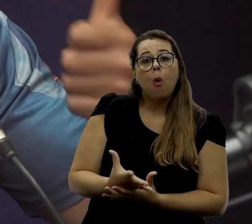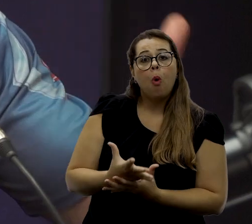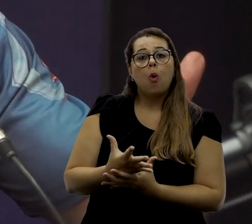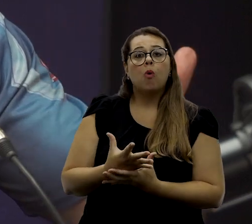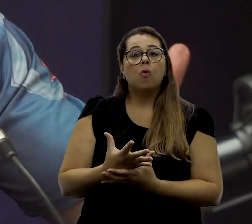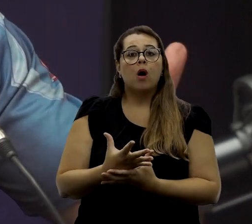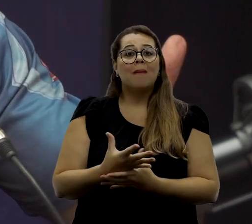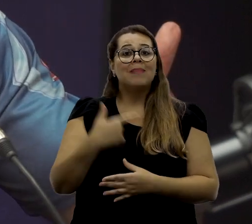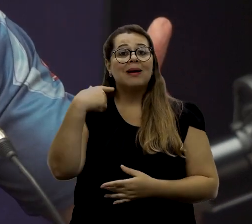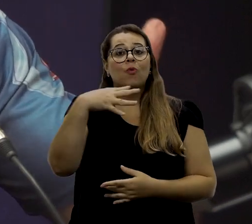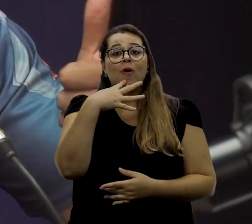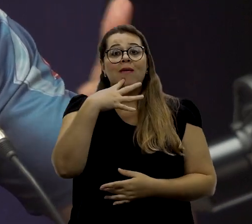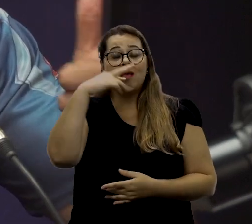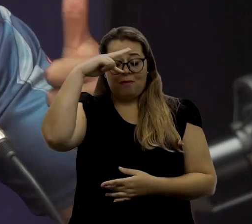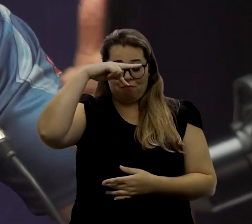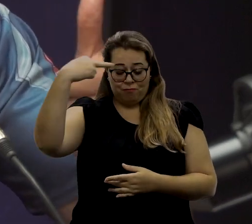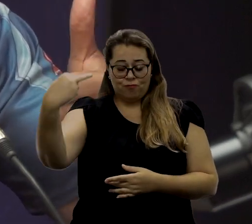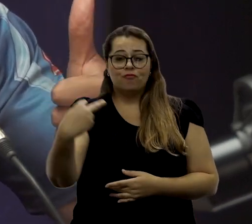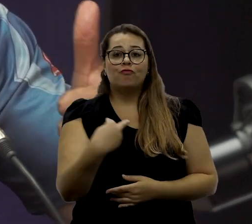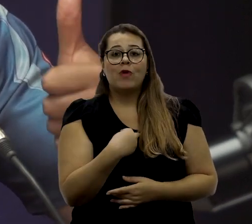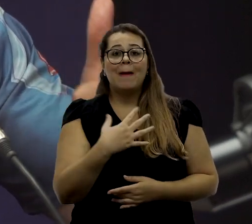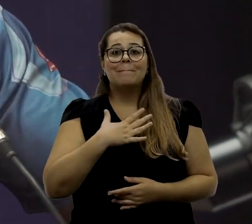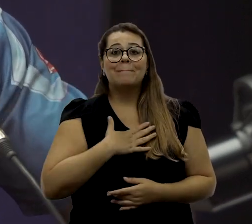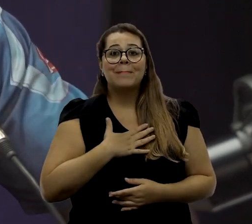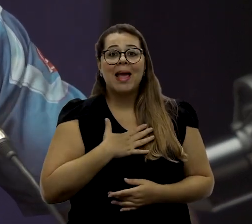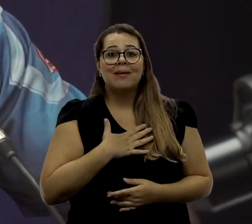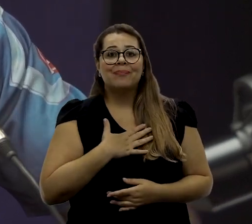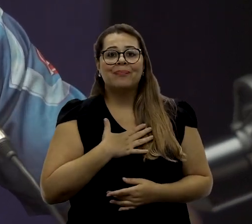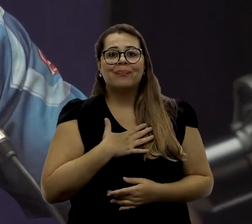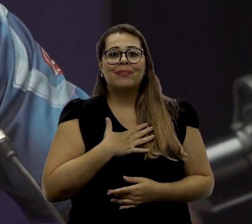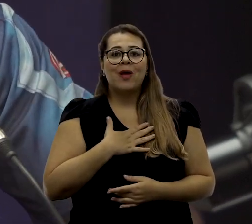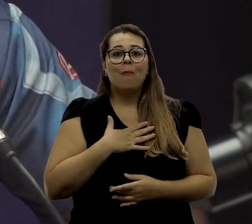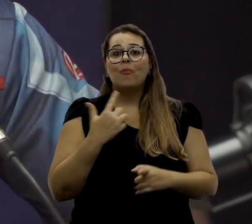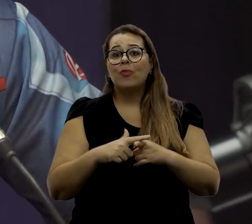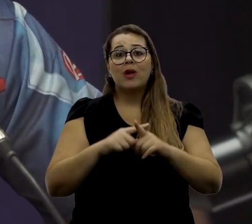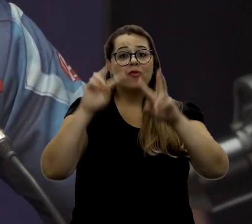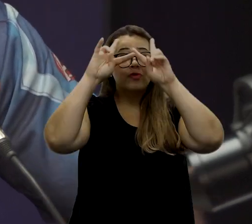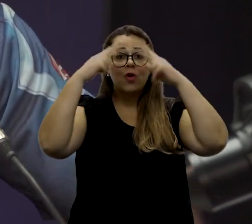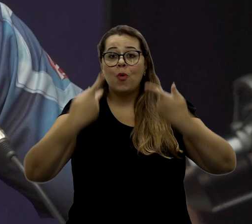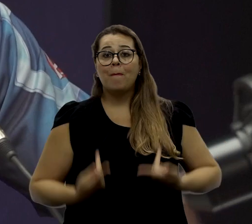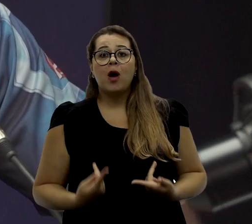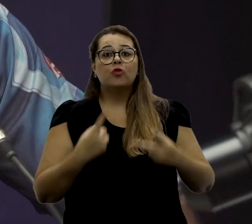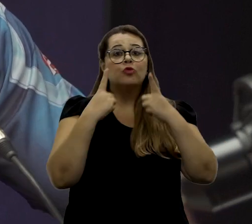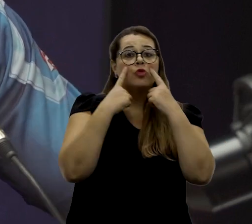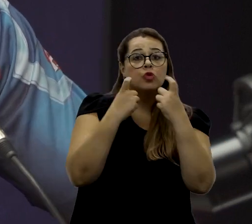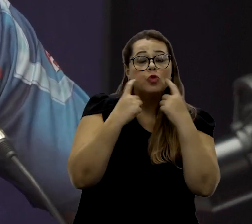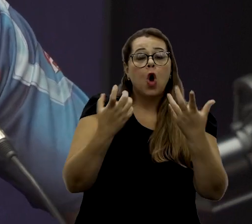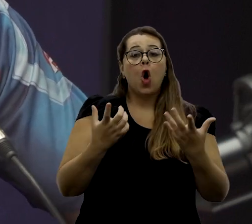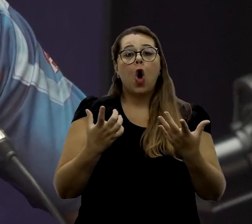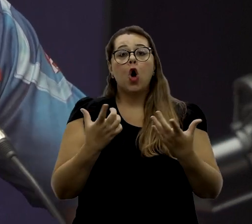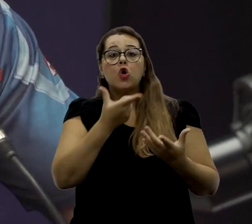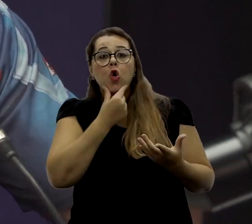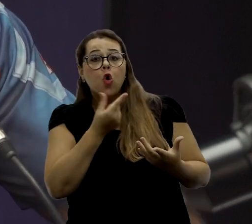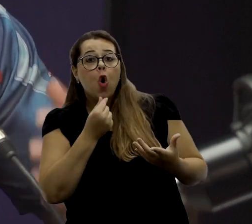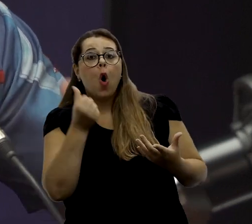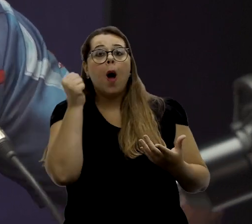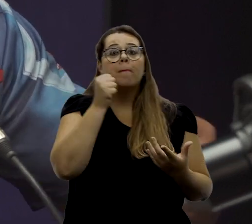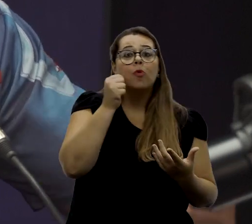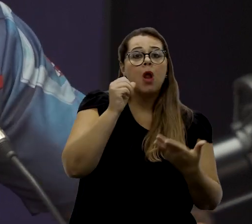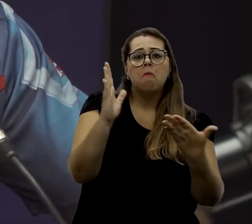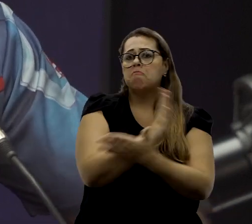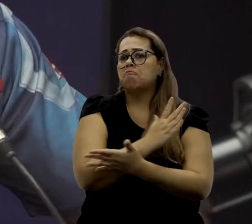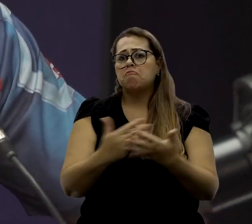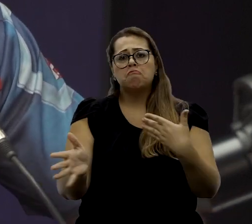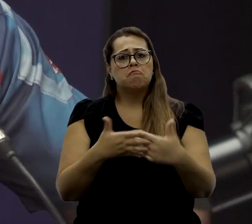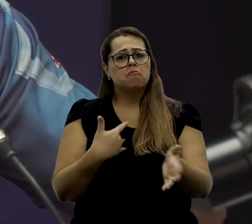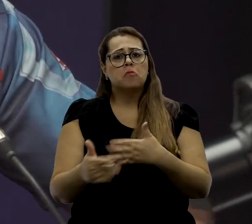saber seus pontos fortes. Ter consciência disso, que ser humano chora, ser humano tem sentimento, ser humano... Homem e mulher Homens